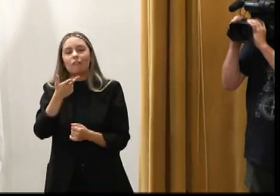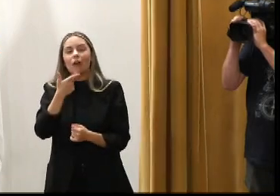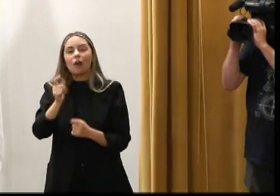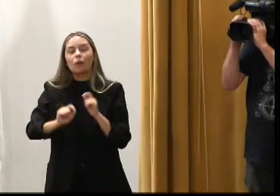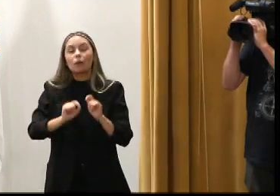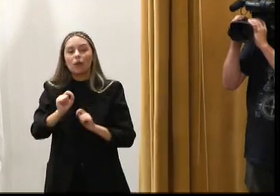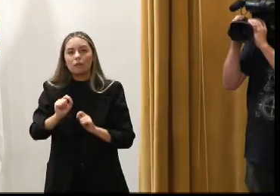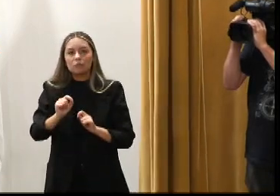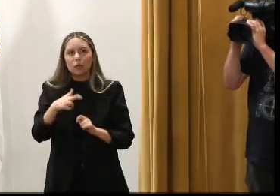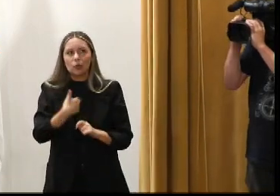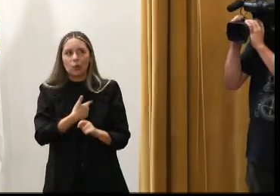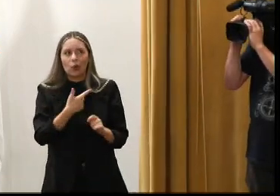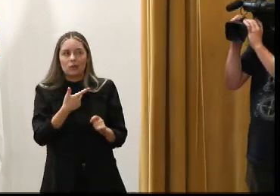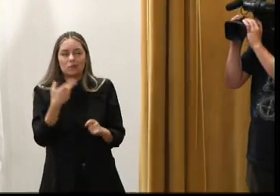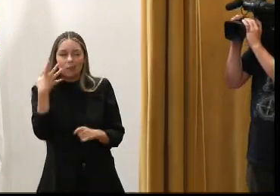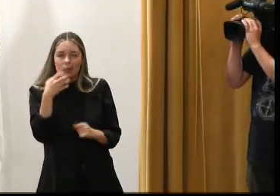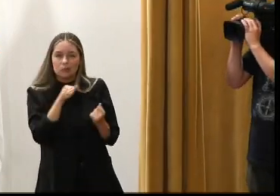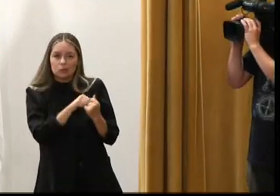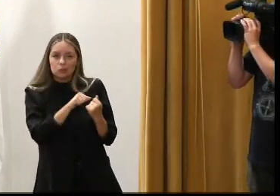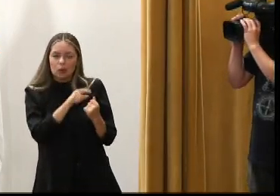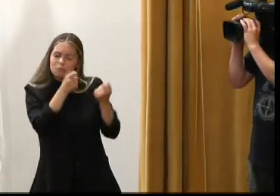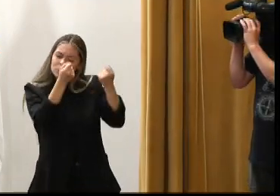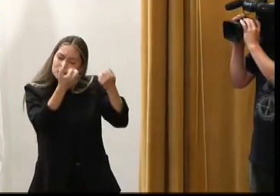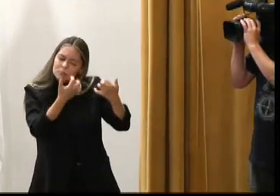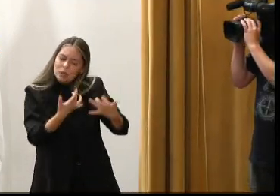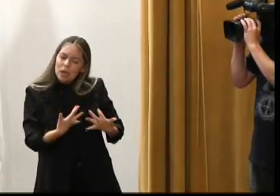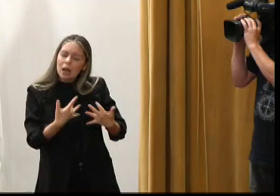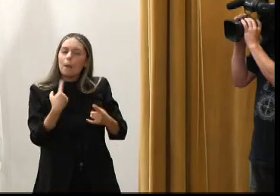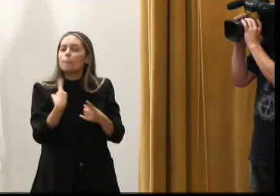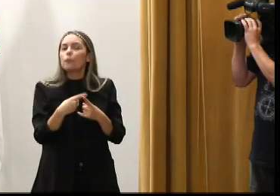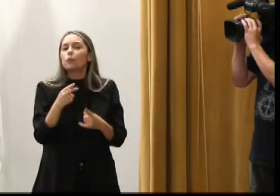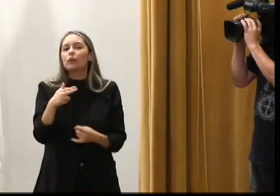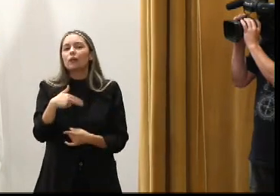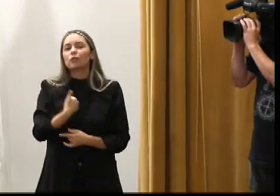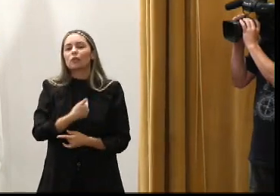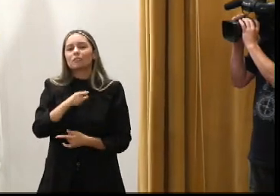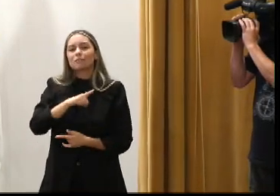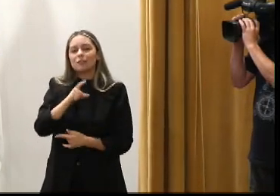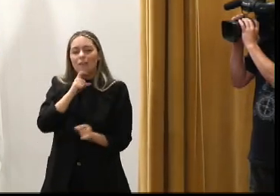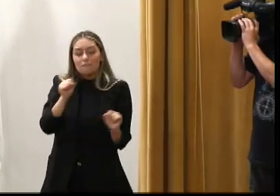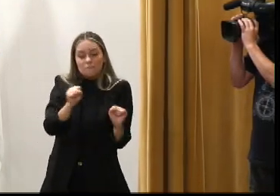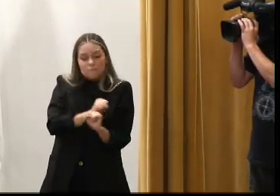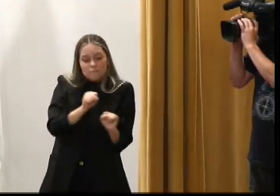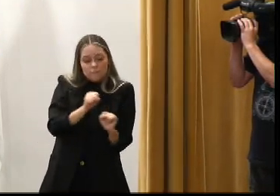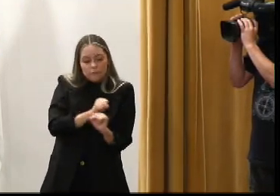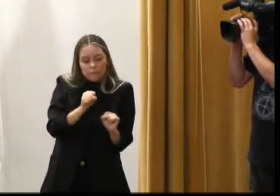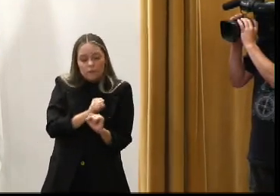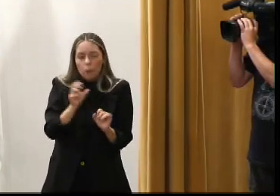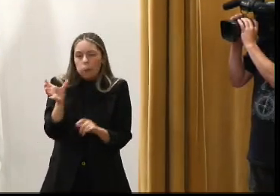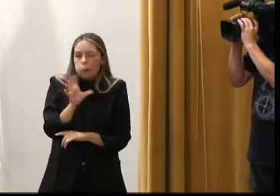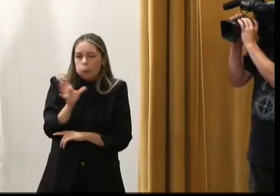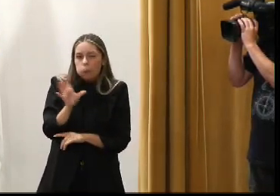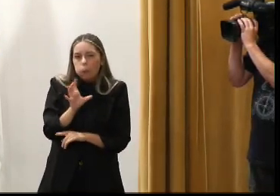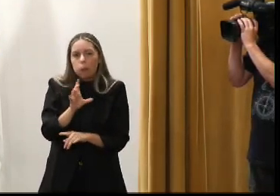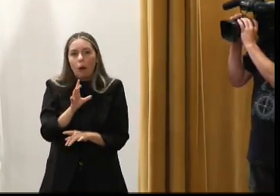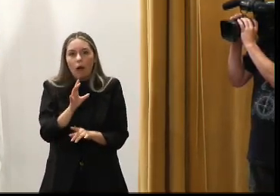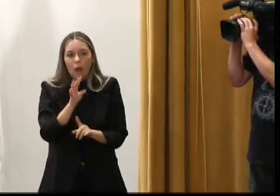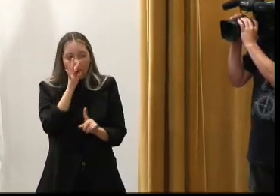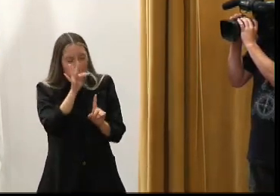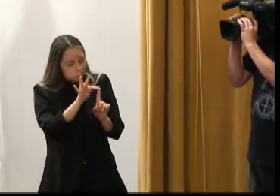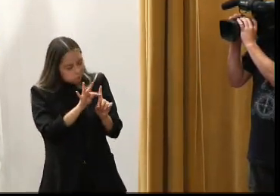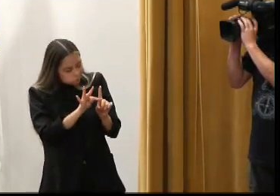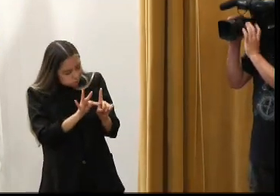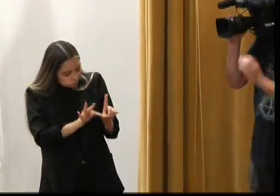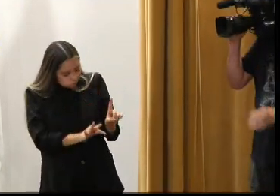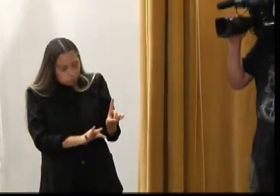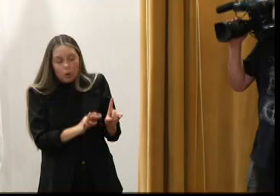que nós estávamos fazendo, ele explicava exatamente porque nós temos ondas de frio em nível de mudança climática, o que, por vezes, é objeto